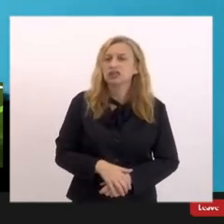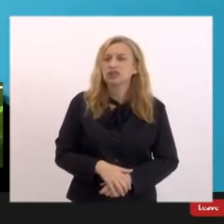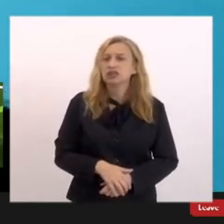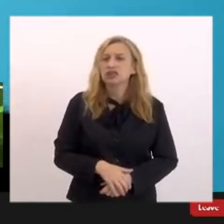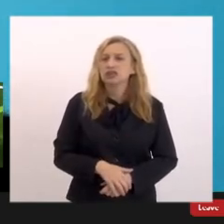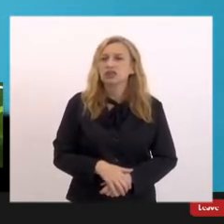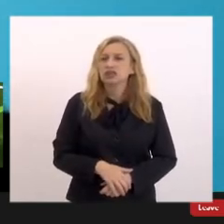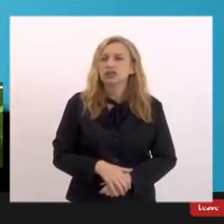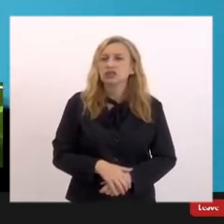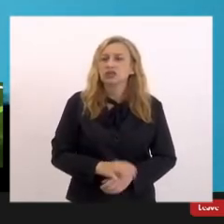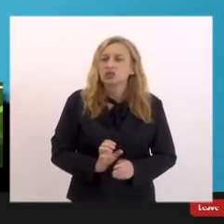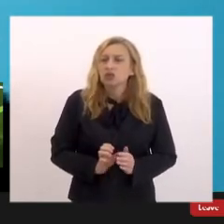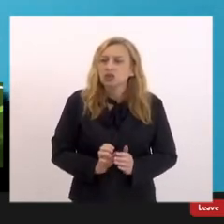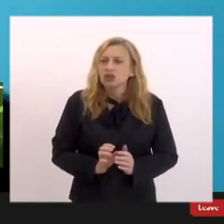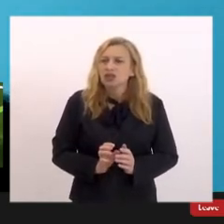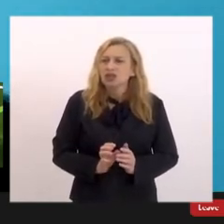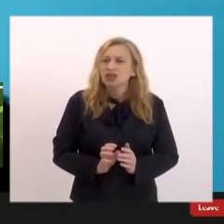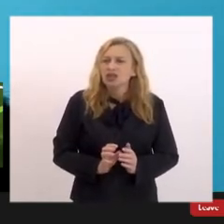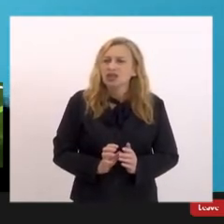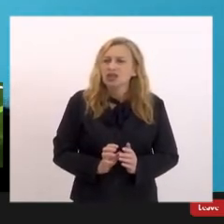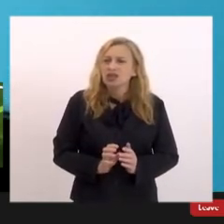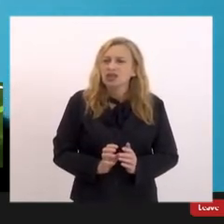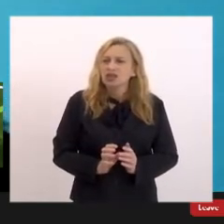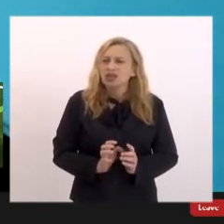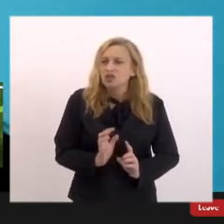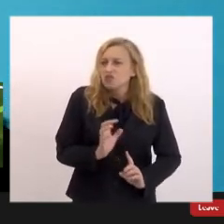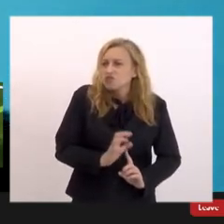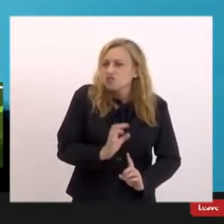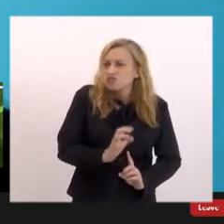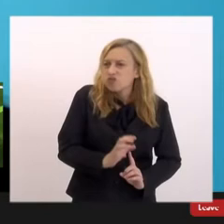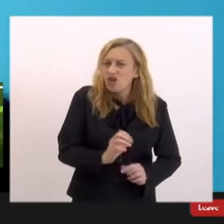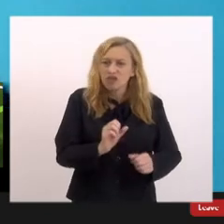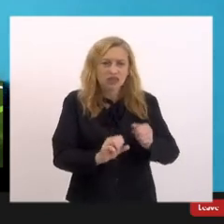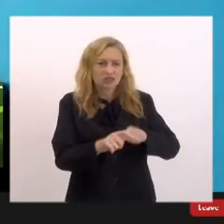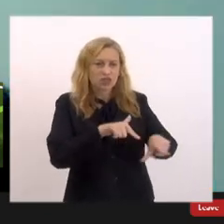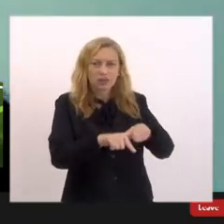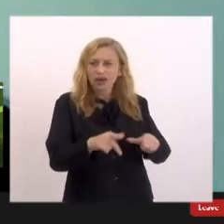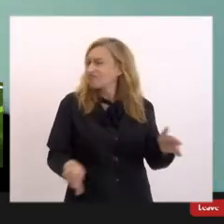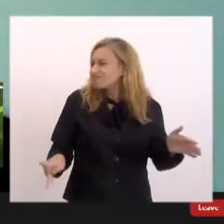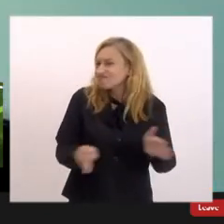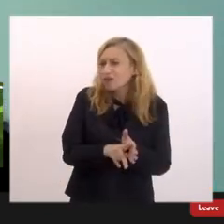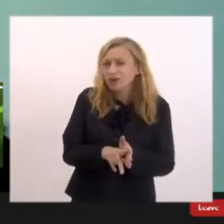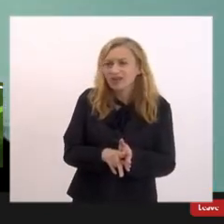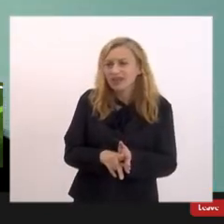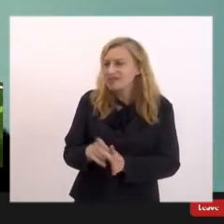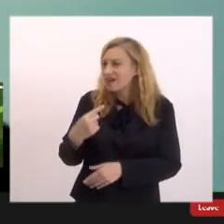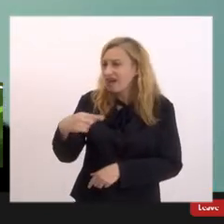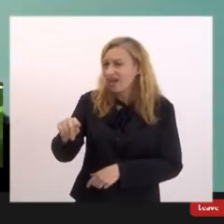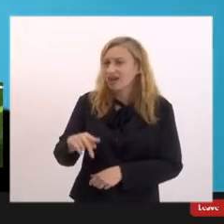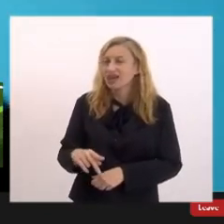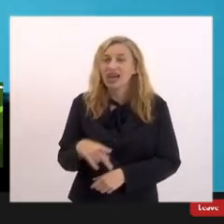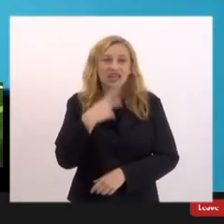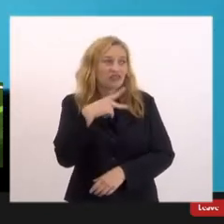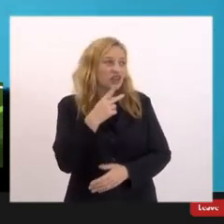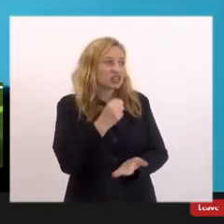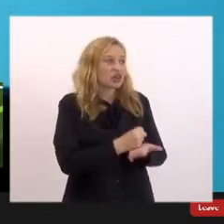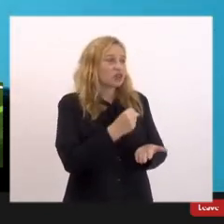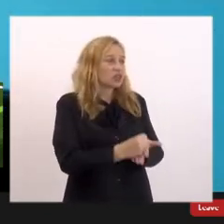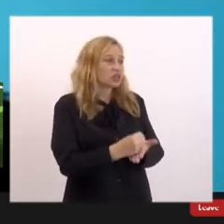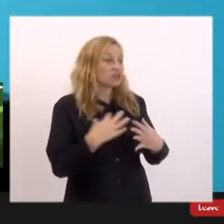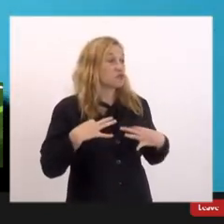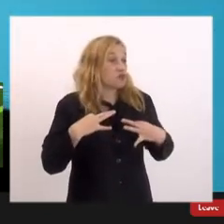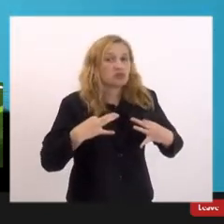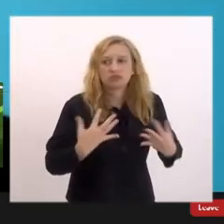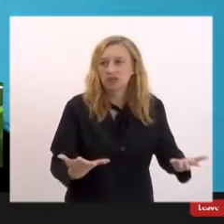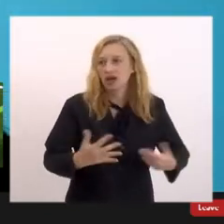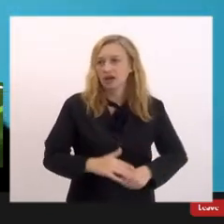que coagidas a fazer um trabalho que não pertence a elas. Aí eles estão falando que estão contratando voluntários.